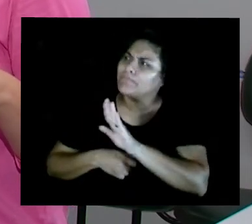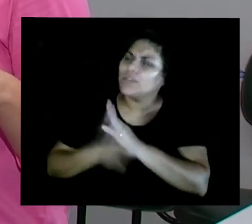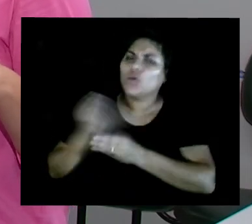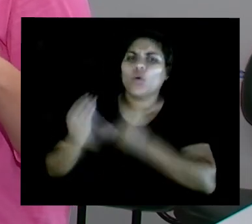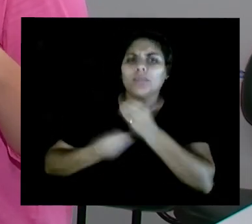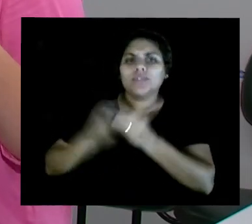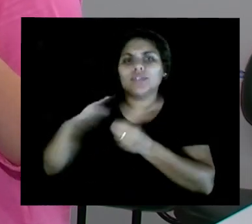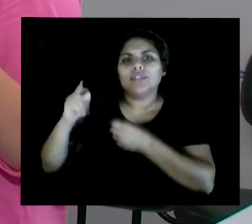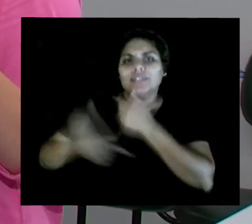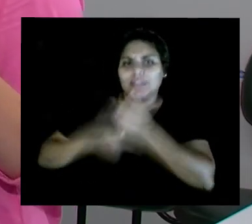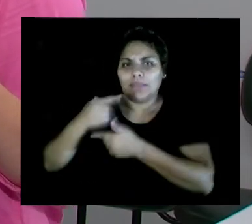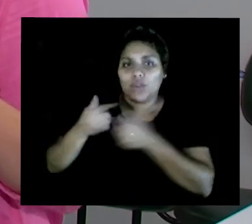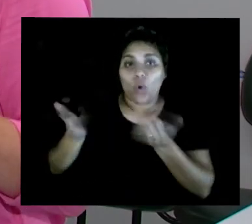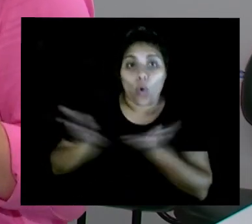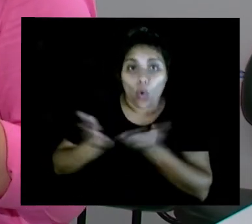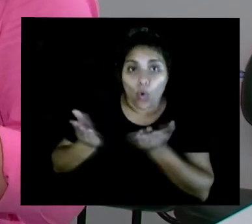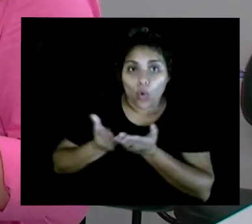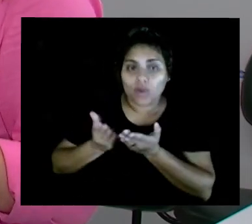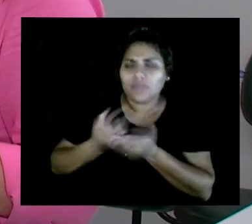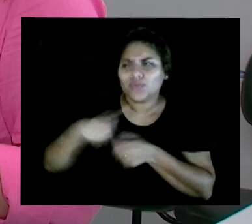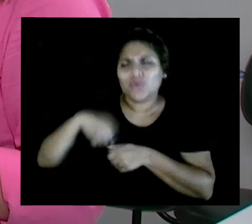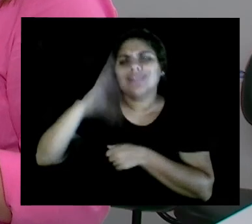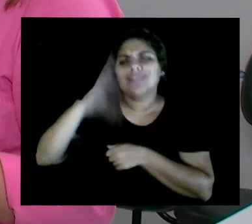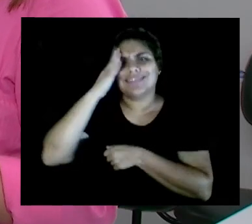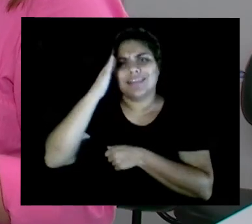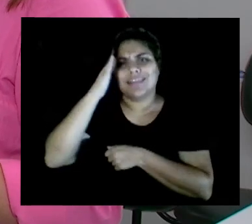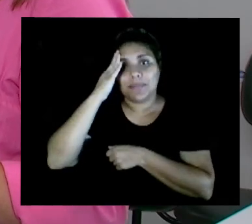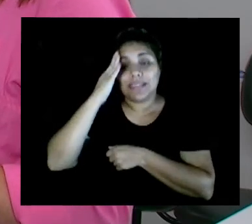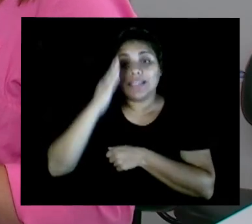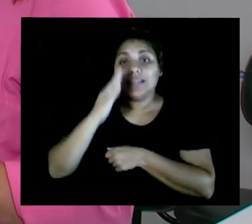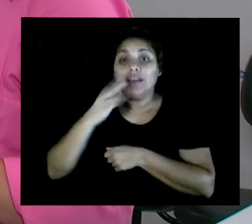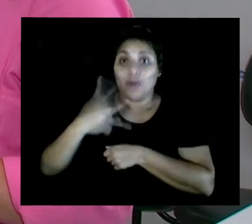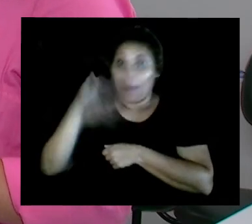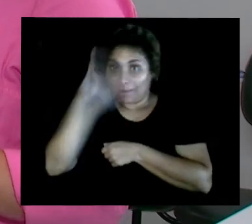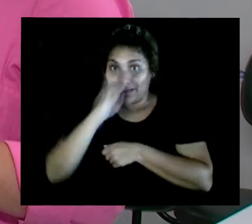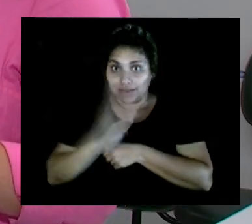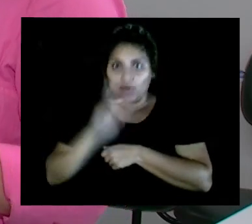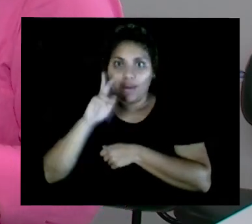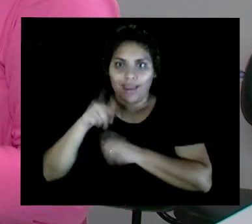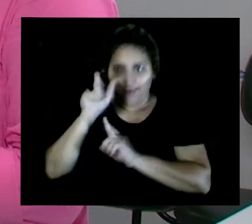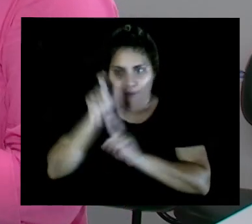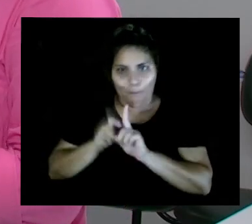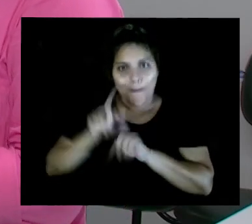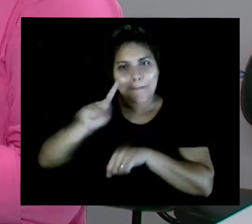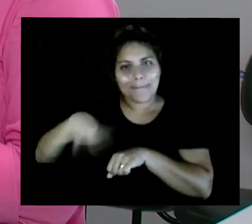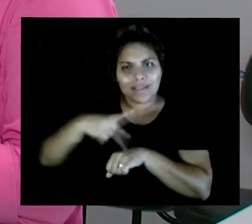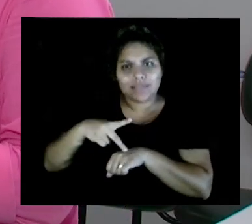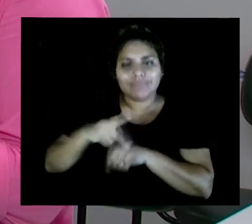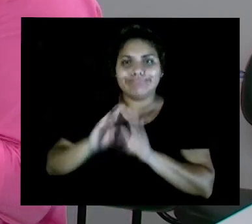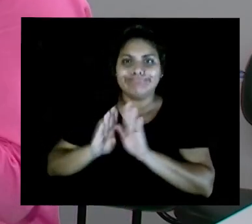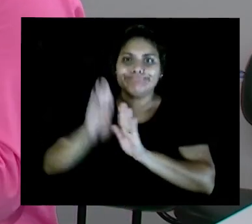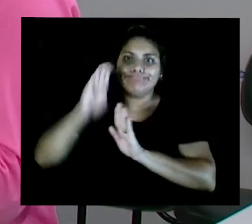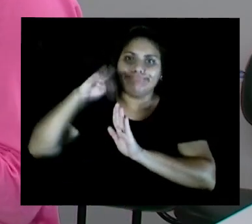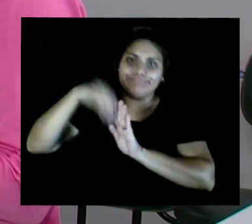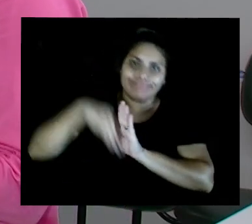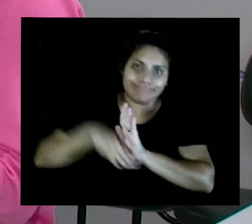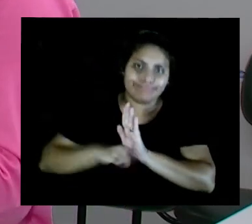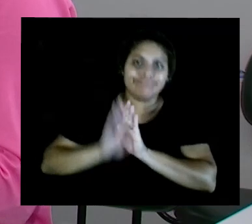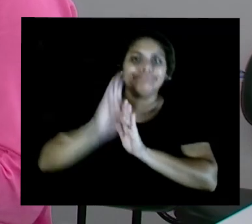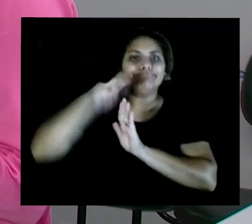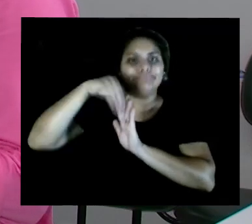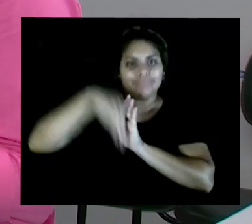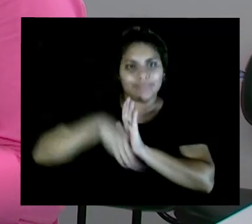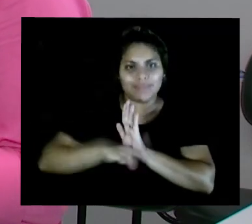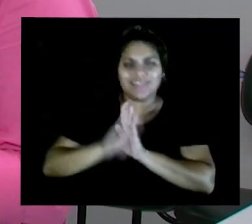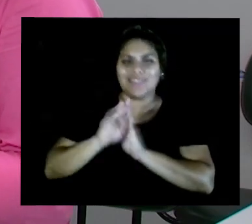tem sido o mercado de trabalho nos dias atuais, né? A gente sabe que assim, o Brasil é um país que tem ali altos e